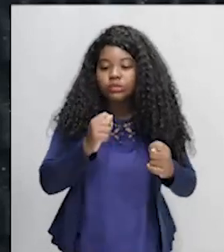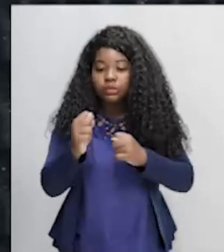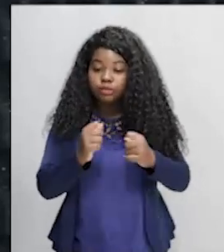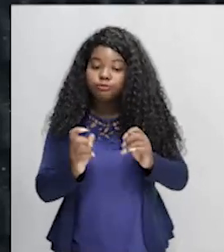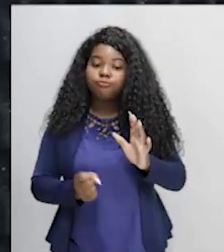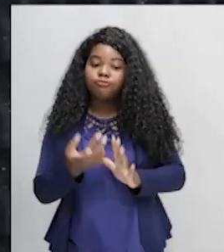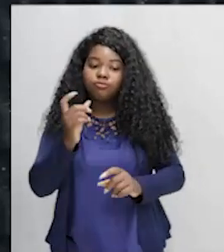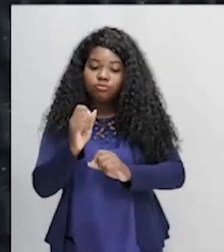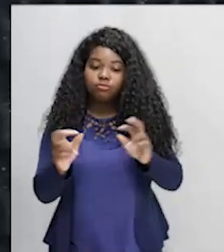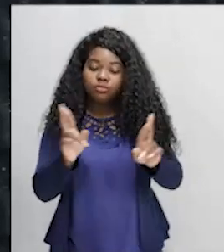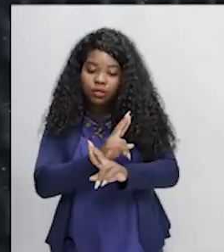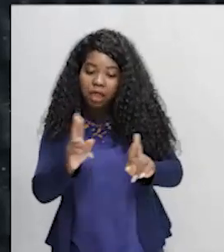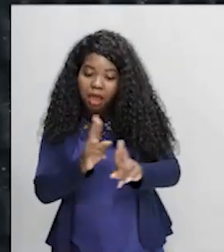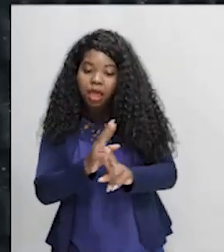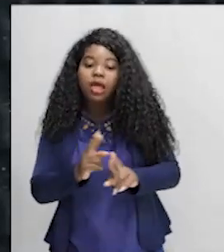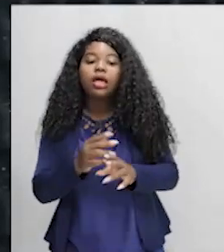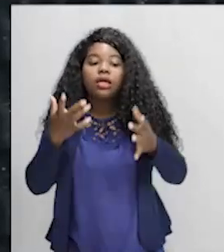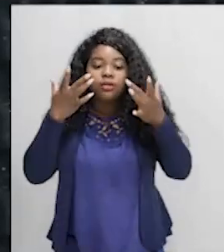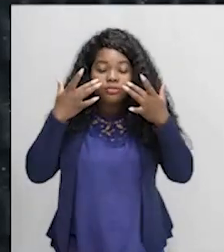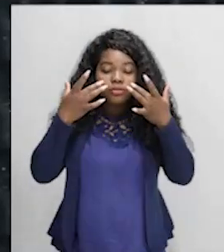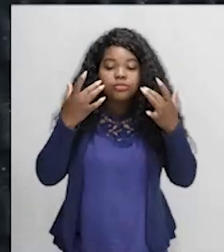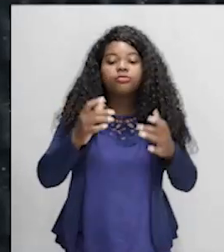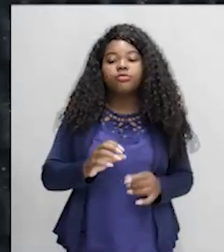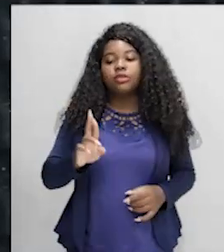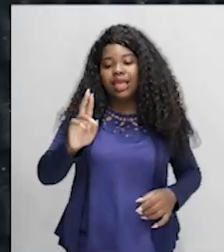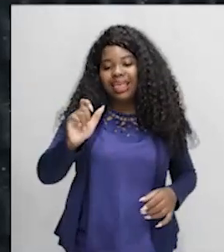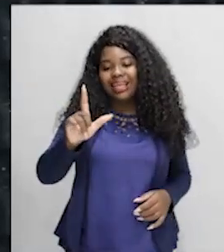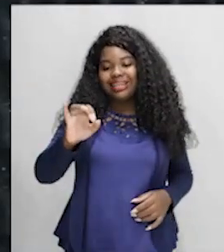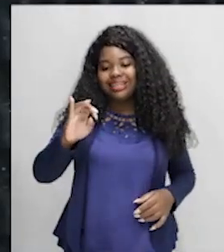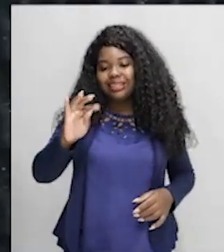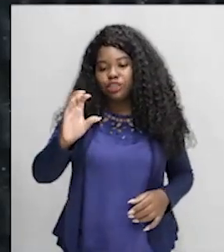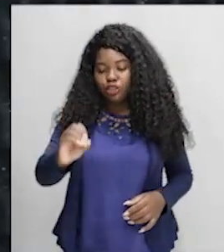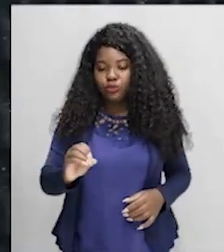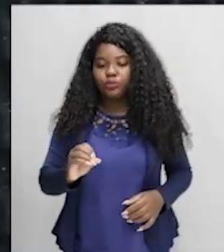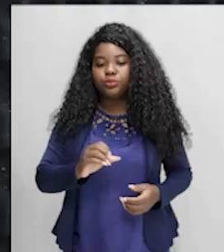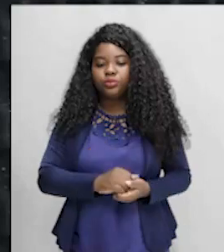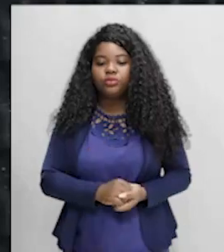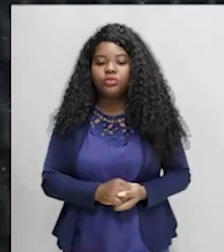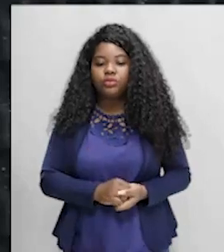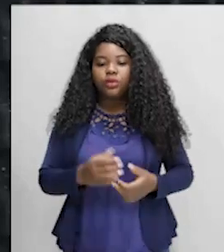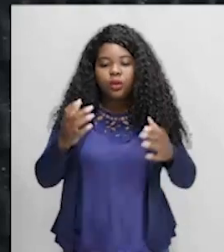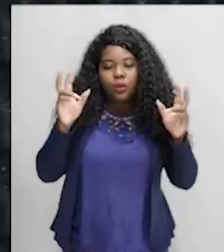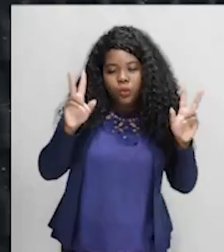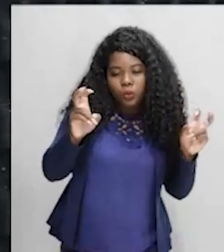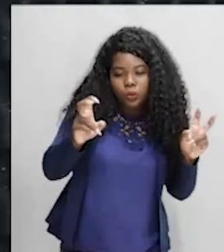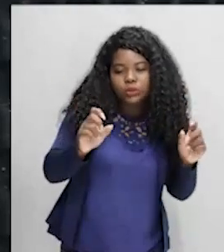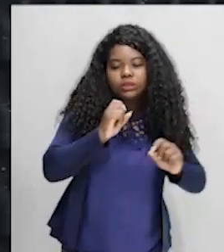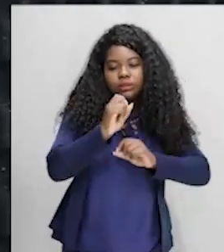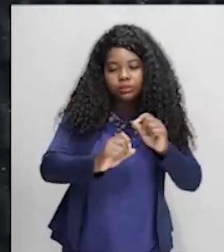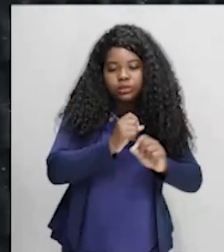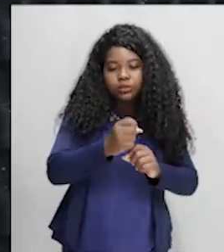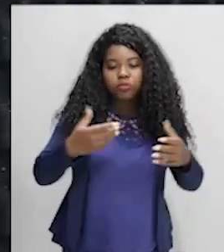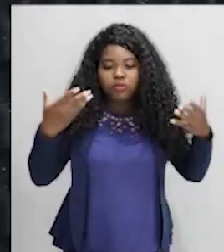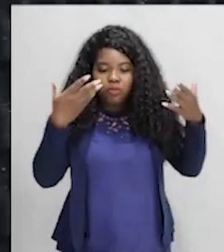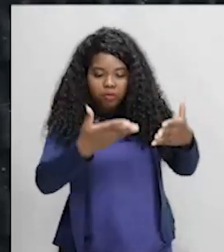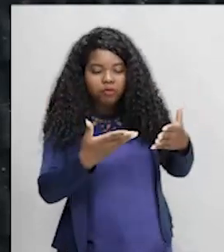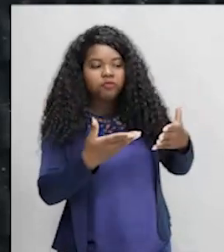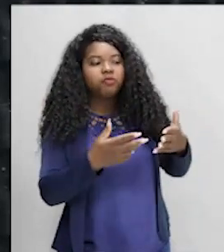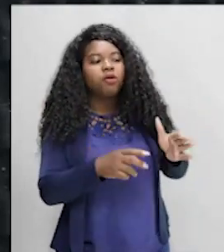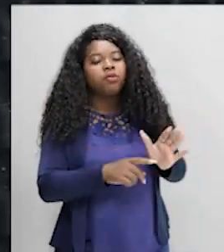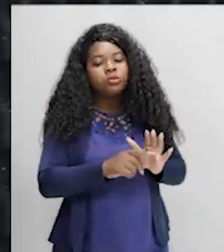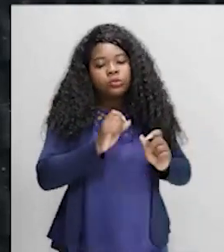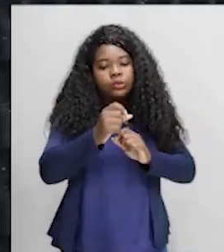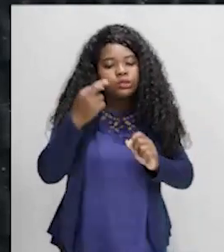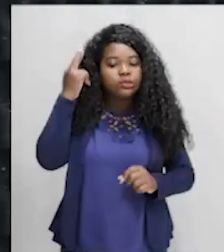é a relação do teatro realista. O público se identifica com temas mais pesados e dois artistas dão